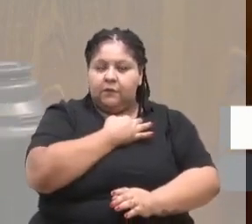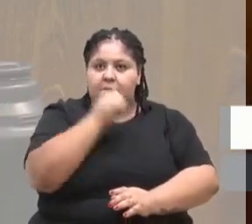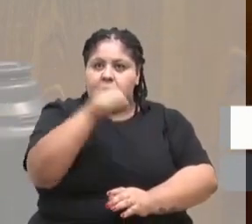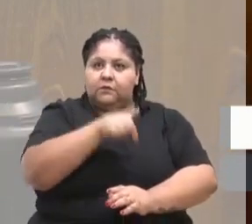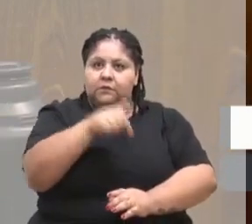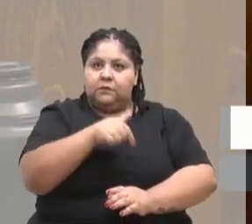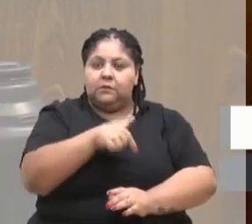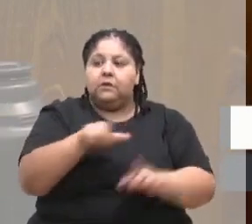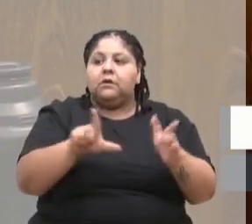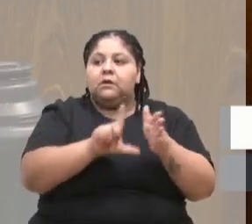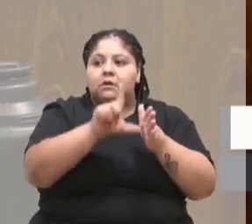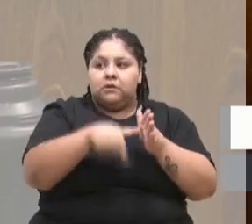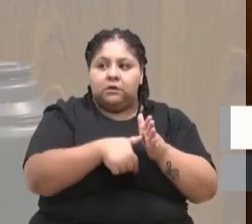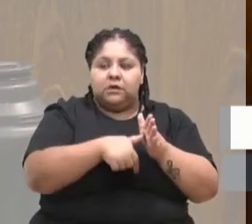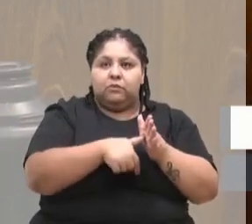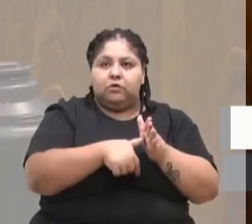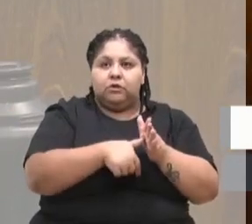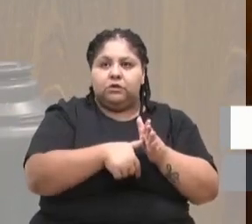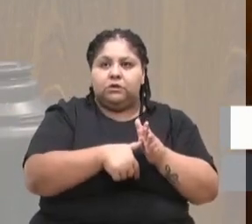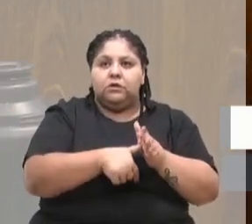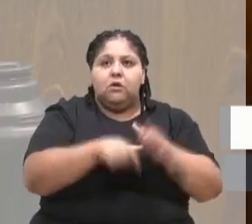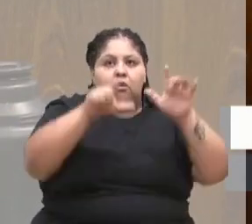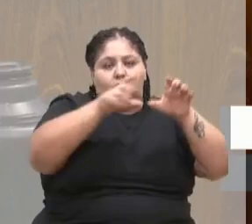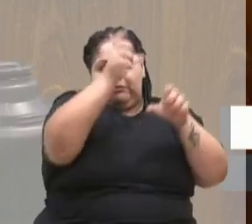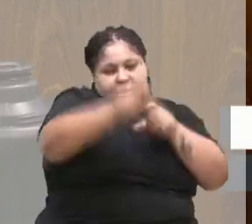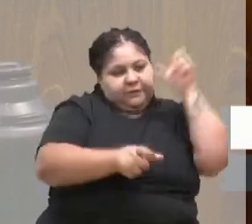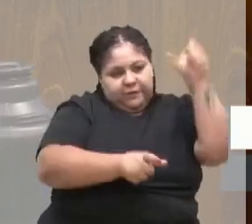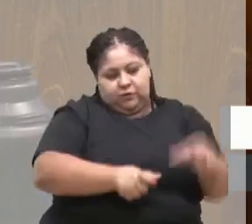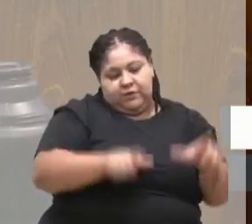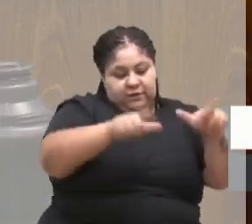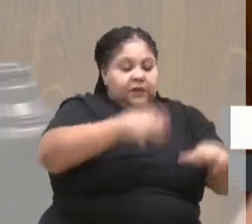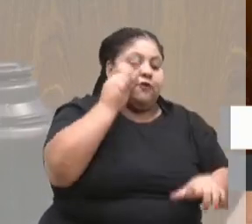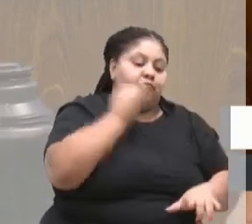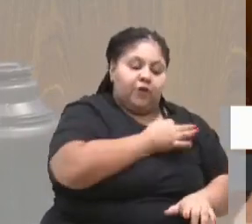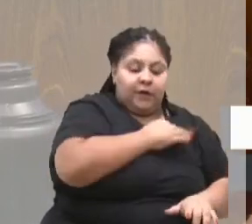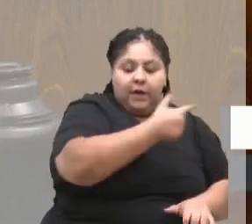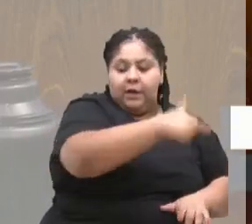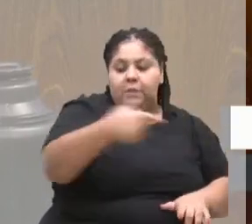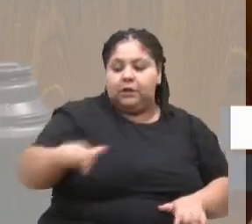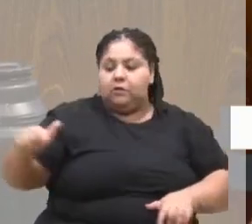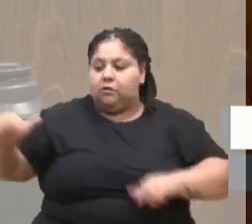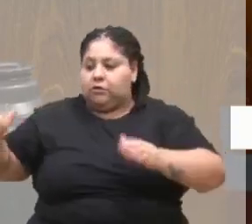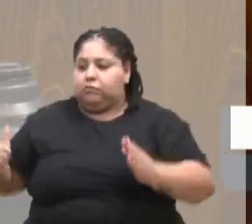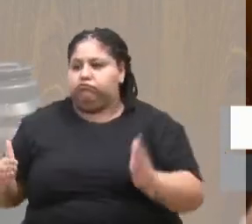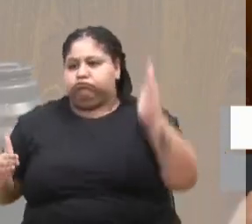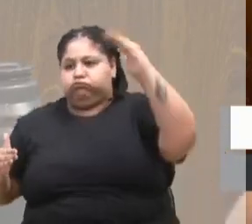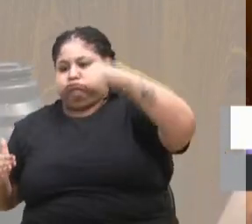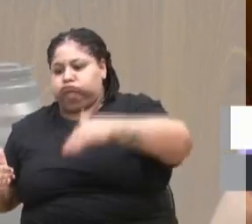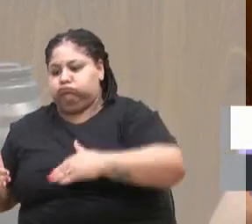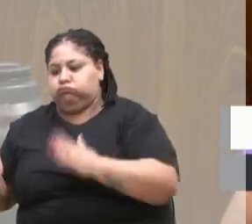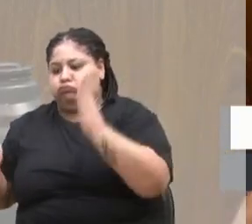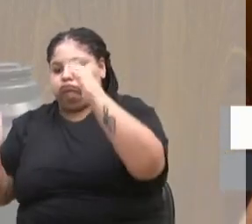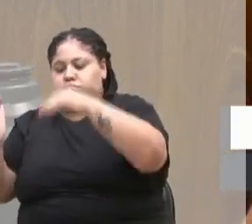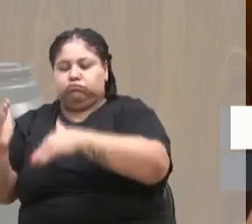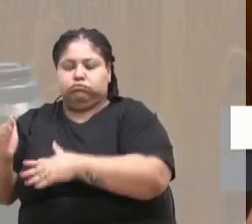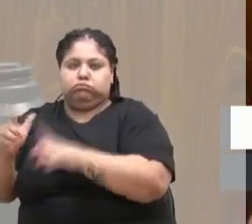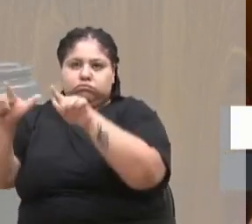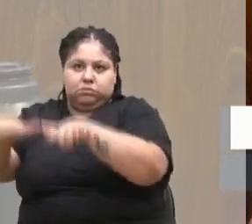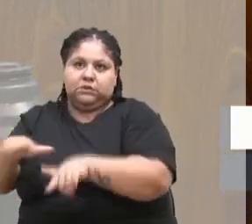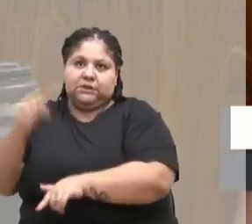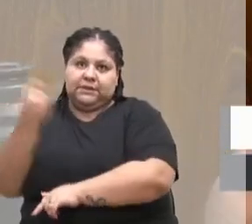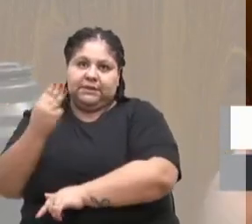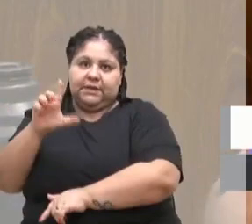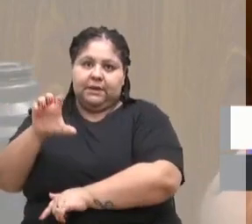para a Forqueta e outra subiu o morro ali pela Terceira Légua. Eu lhe pergunto, vereador Camires, e aos colegas vereadoras e